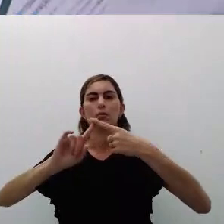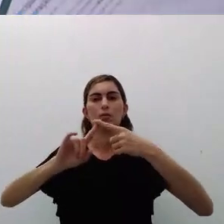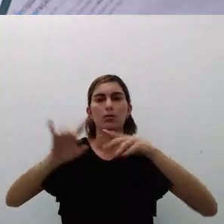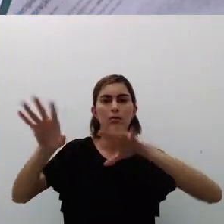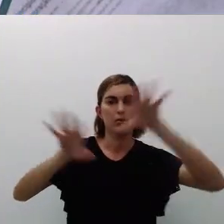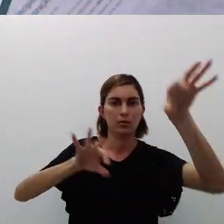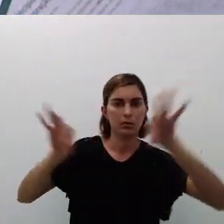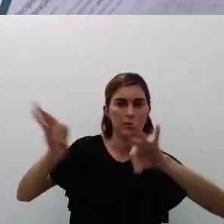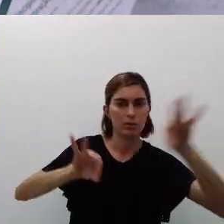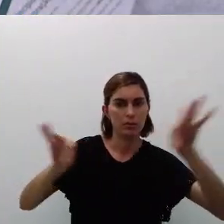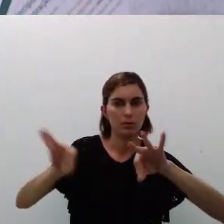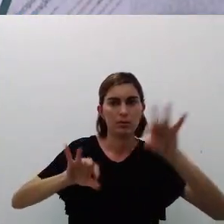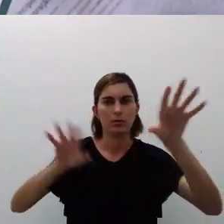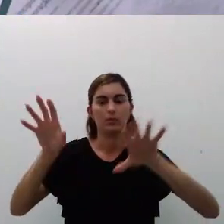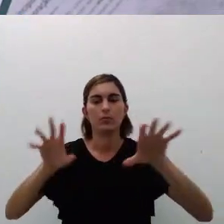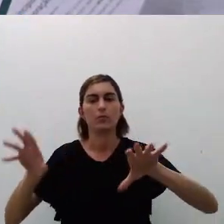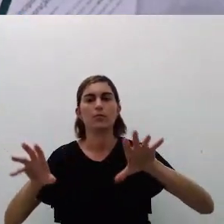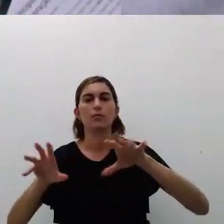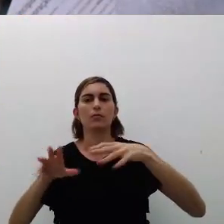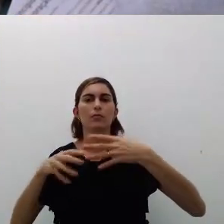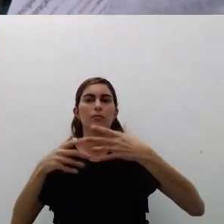a distribuição